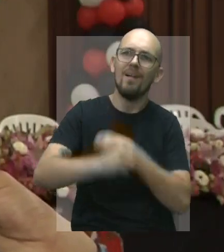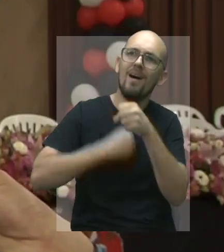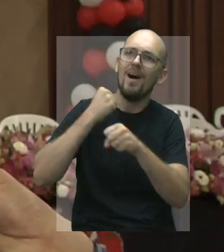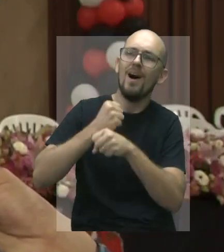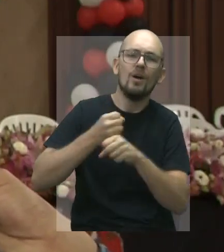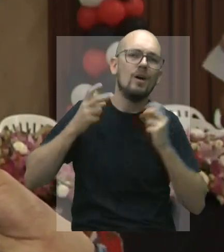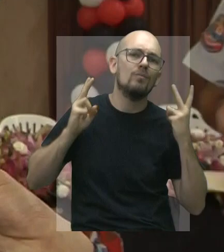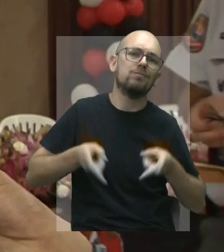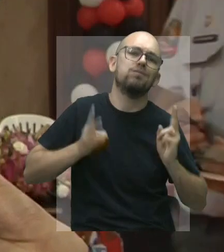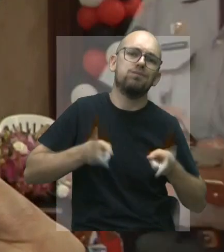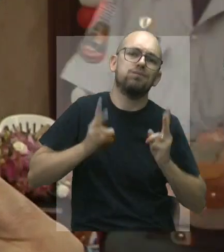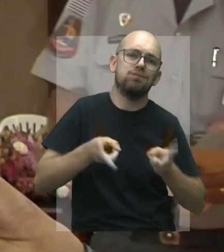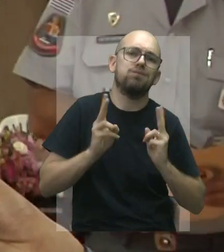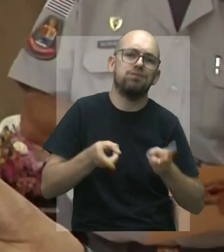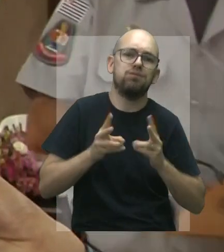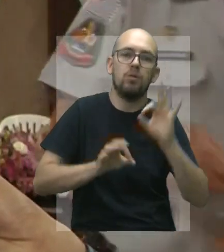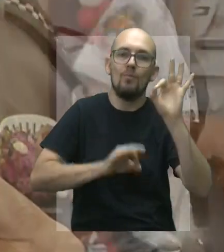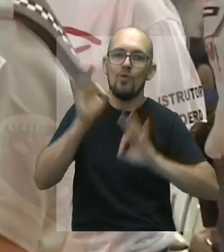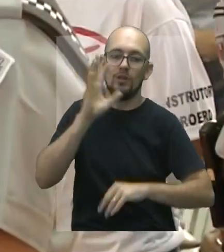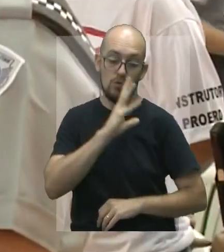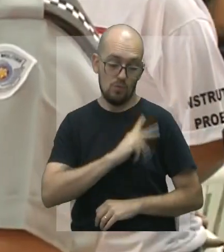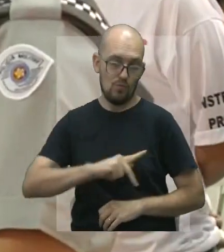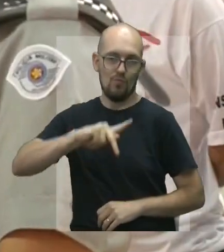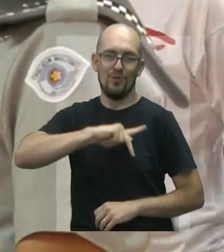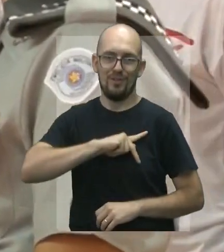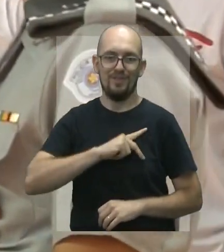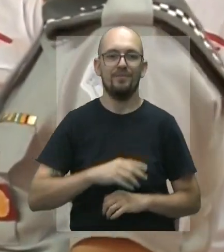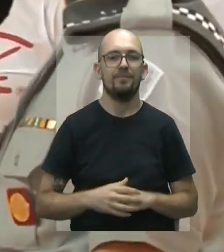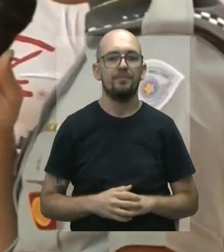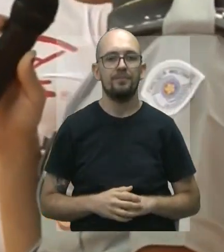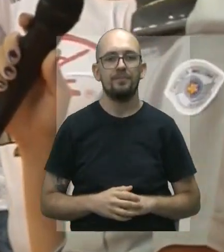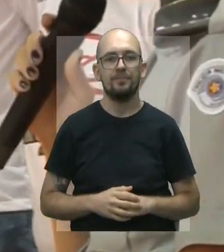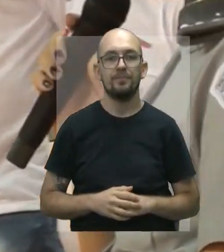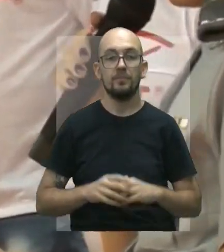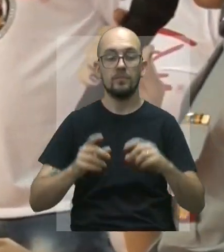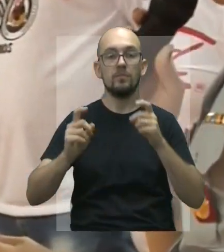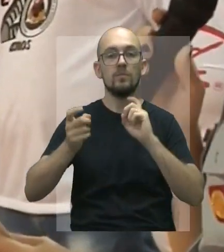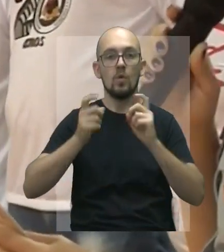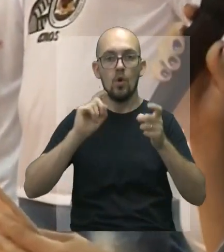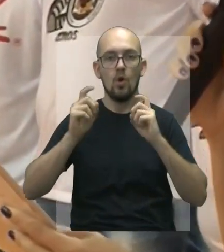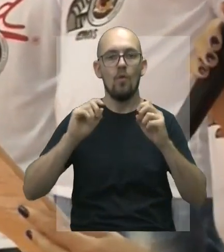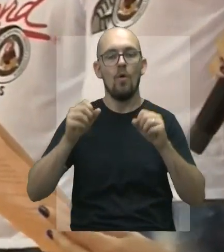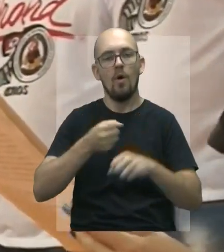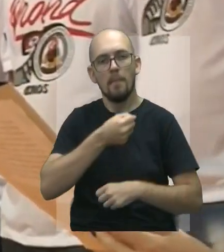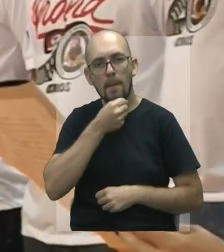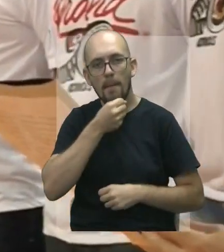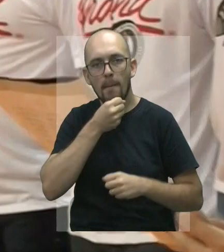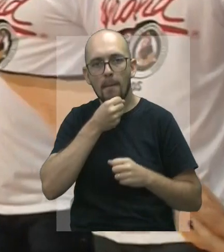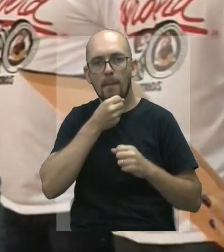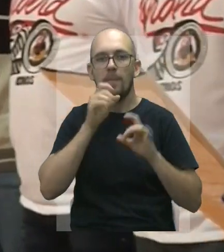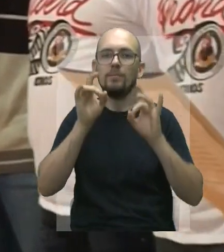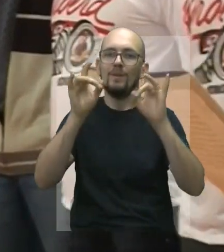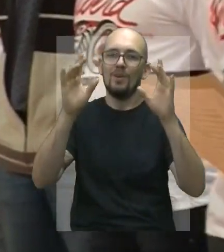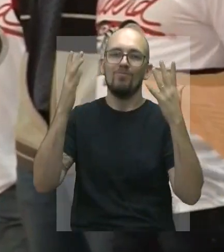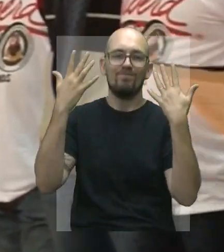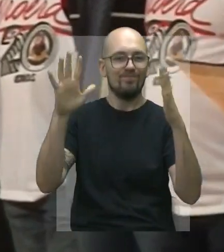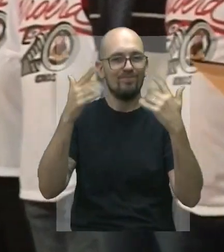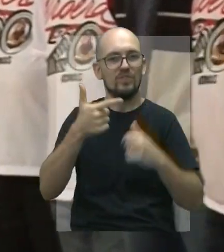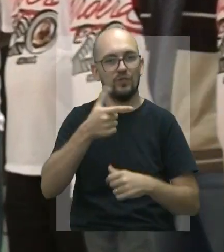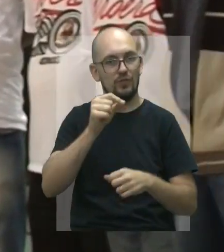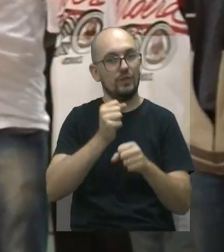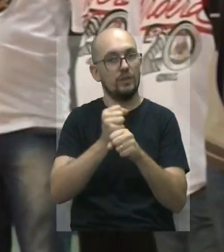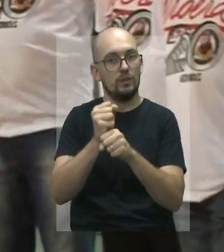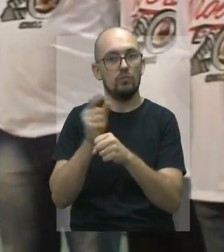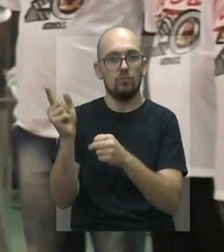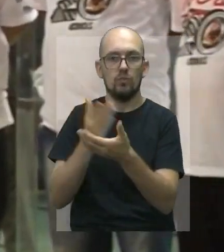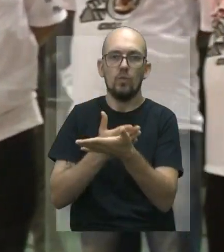sempre, esse projeto que é o ProERD nas escolas. A solenidade de comemoração dos 20 anos do ProERD pelo 27º Batalhão de